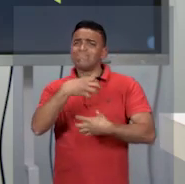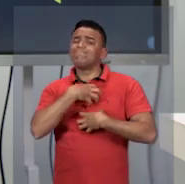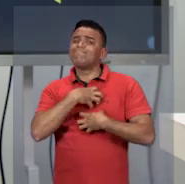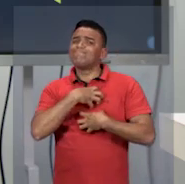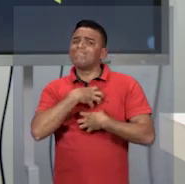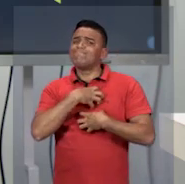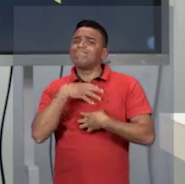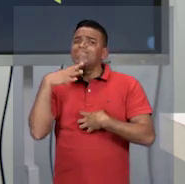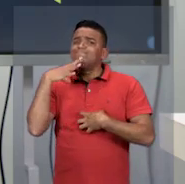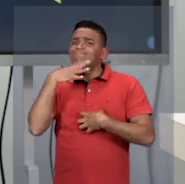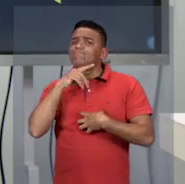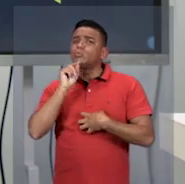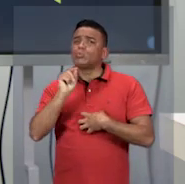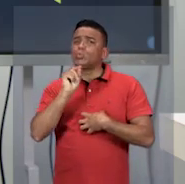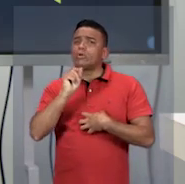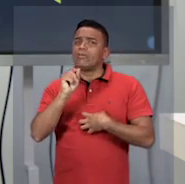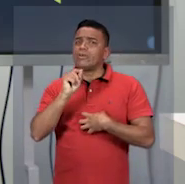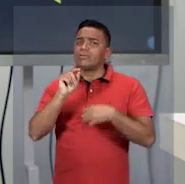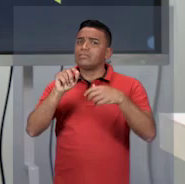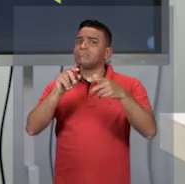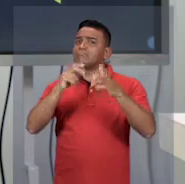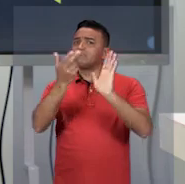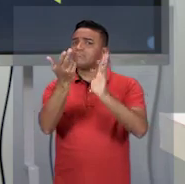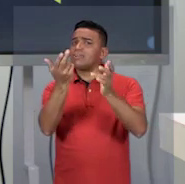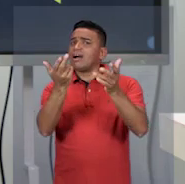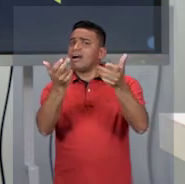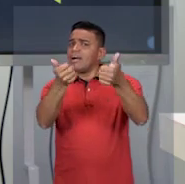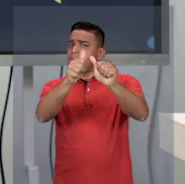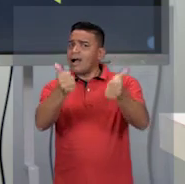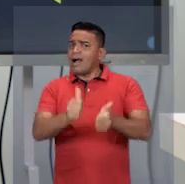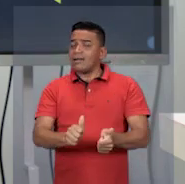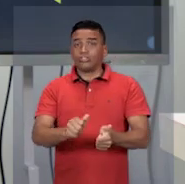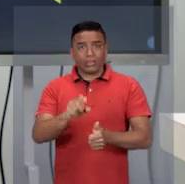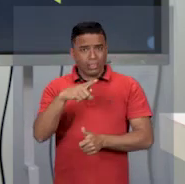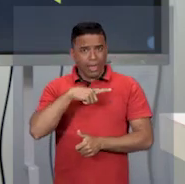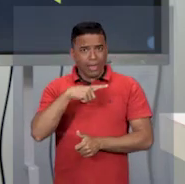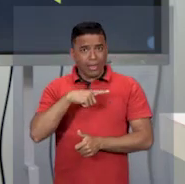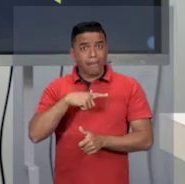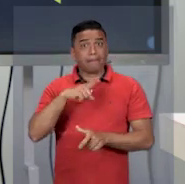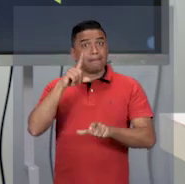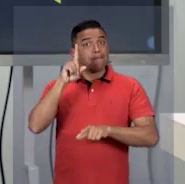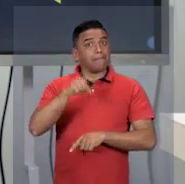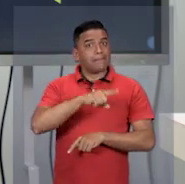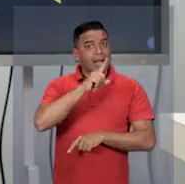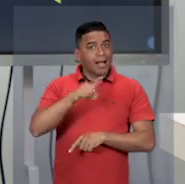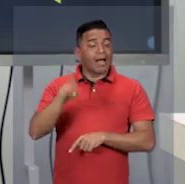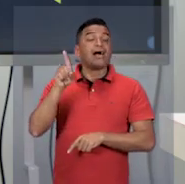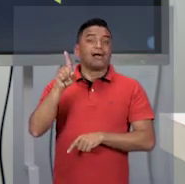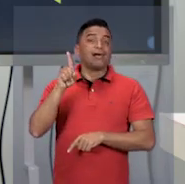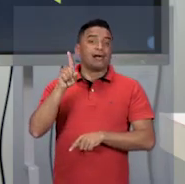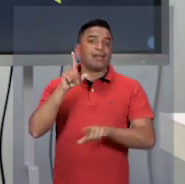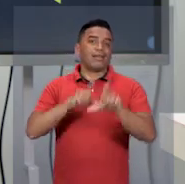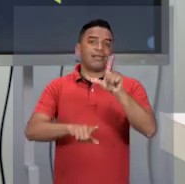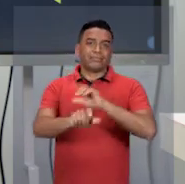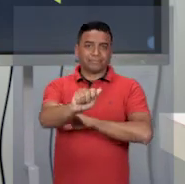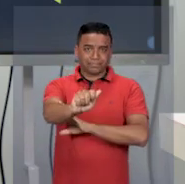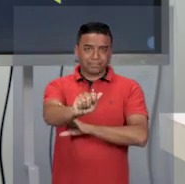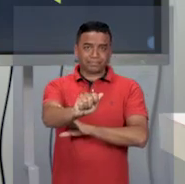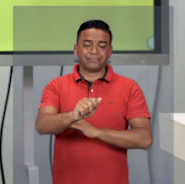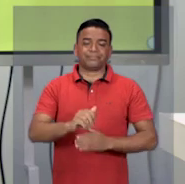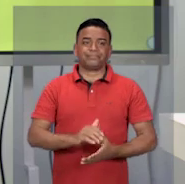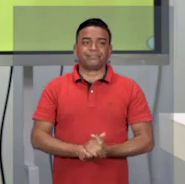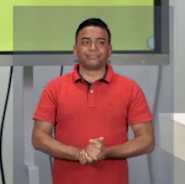representado aqui? Se você acha que tem algo ali, marque a letter A. Marque a letra A.